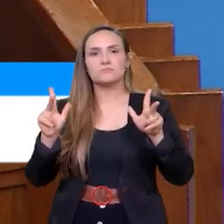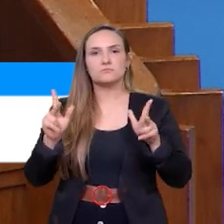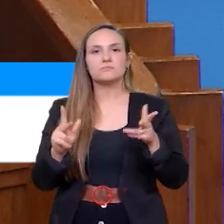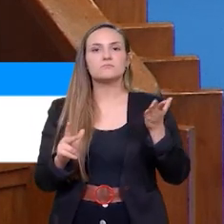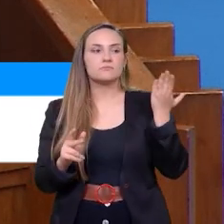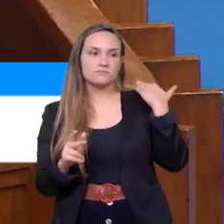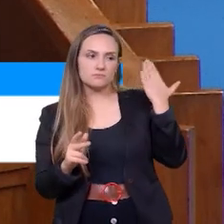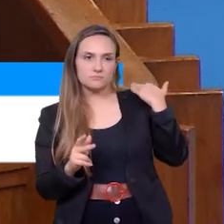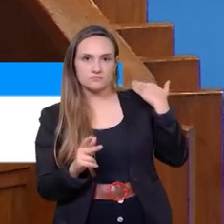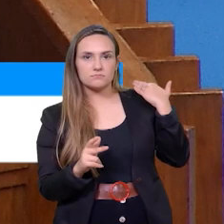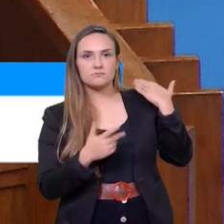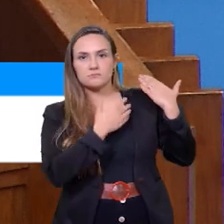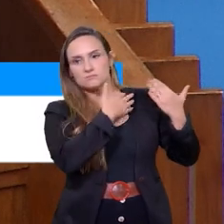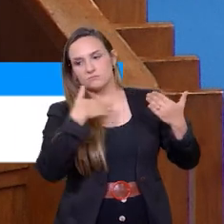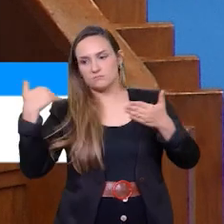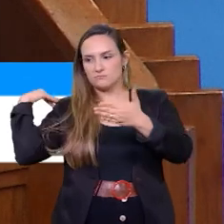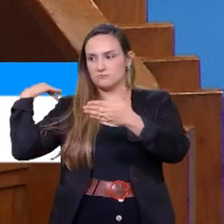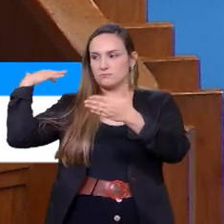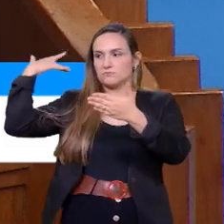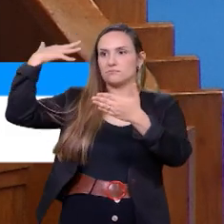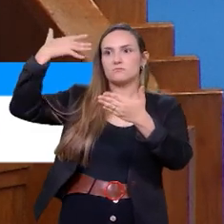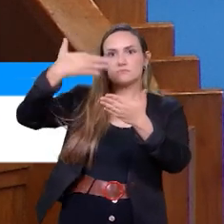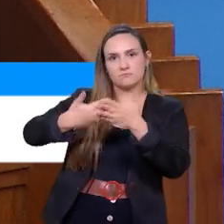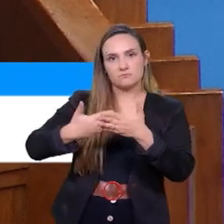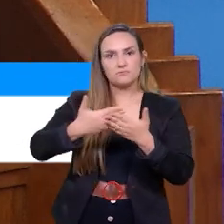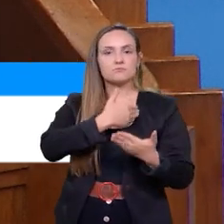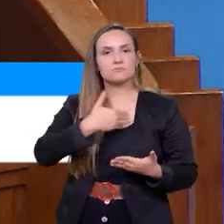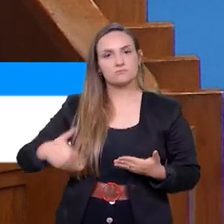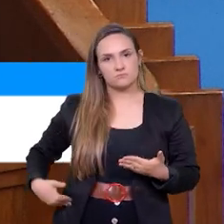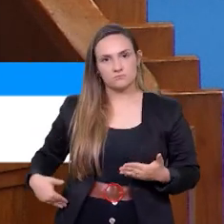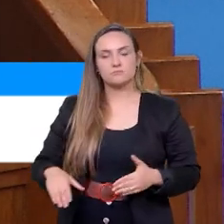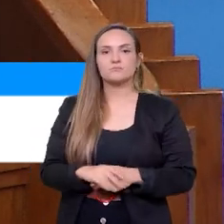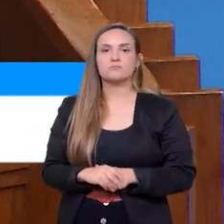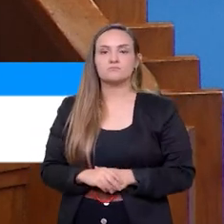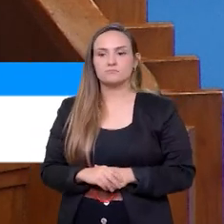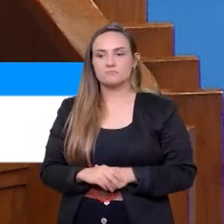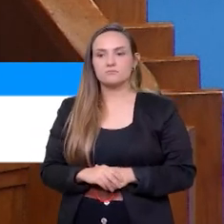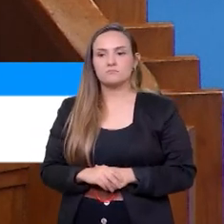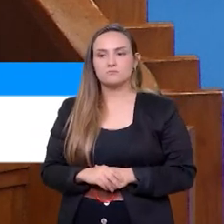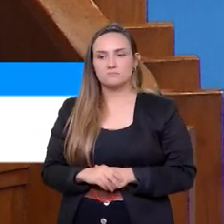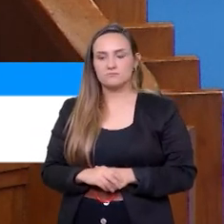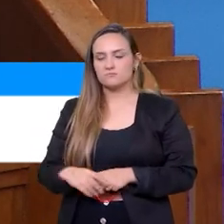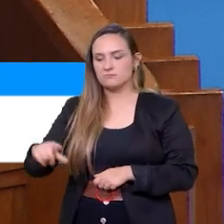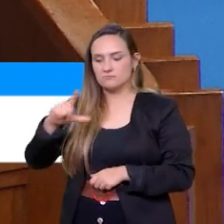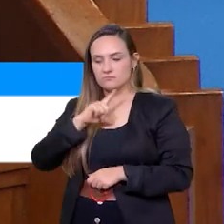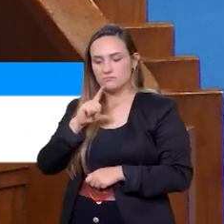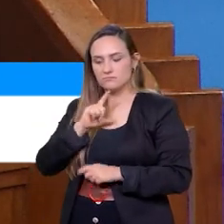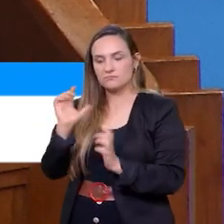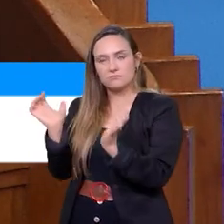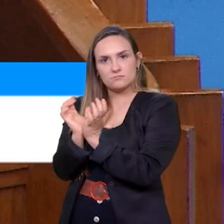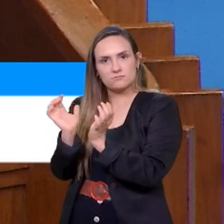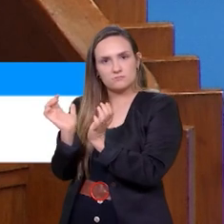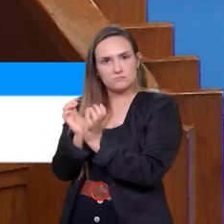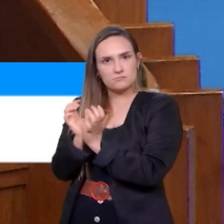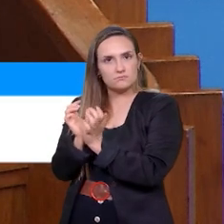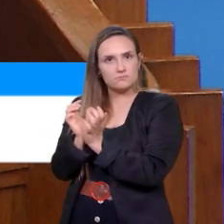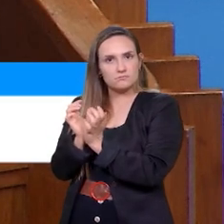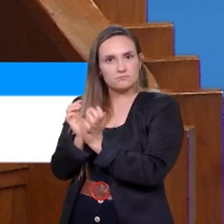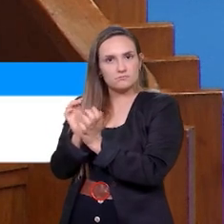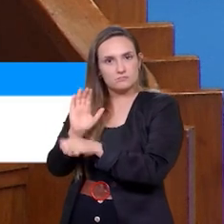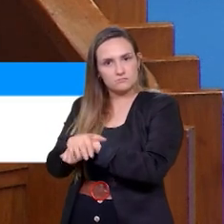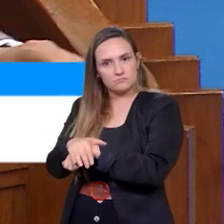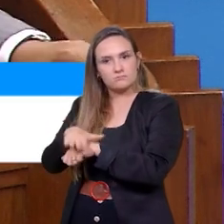um pouco além daquelas caracterizadas pelas gestões feitas